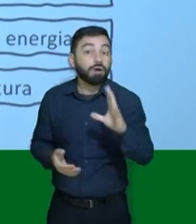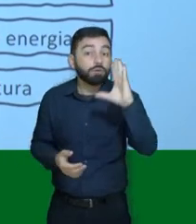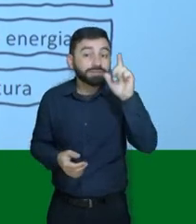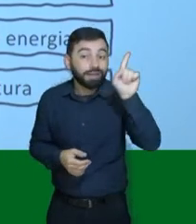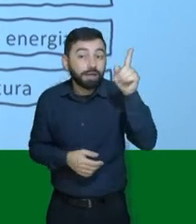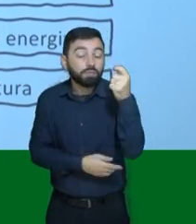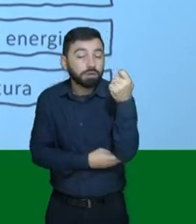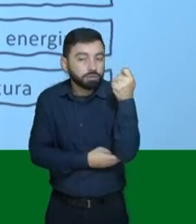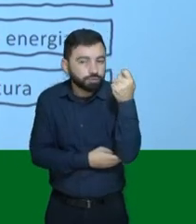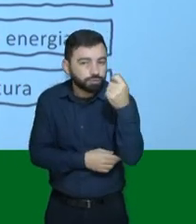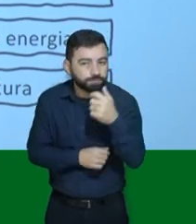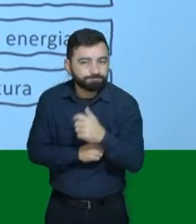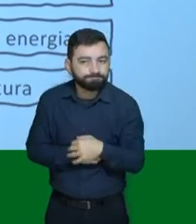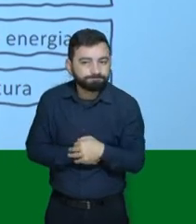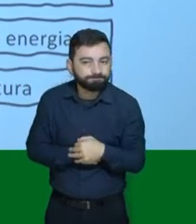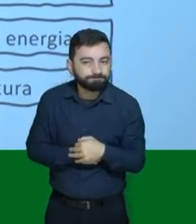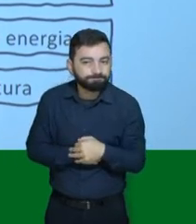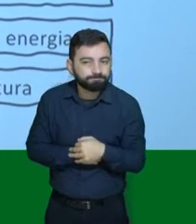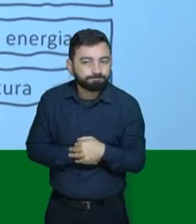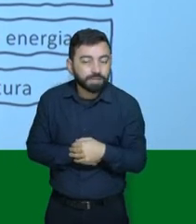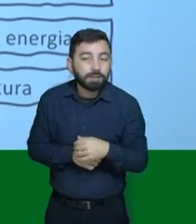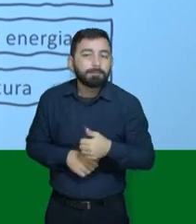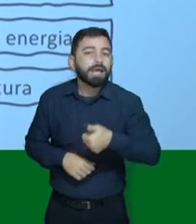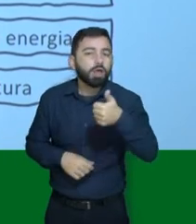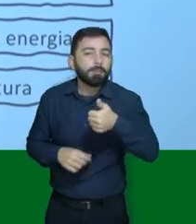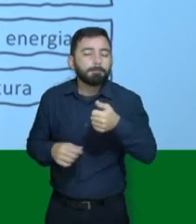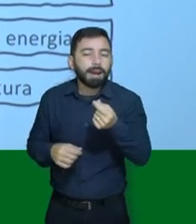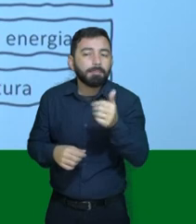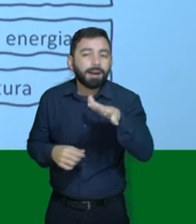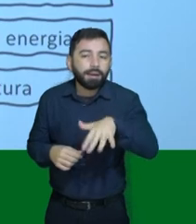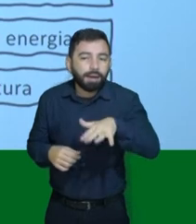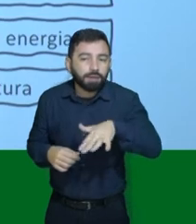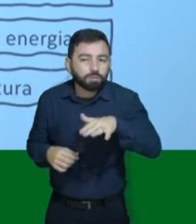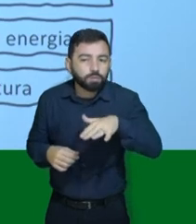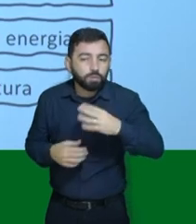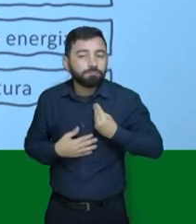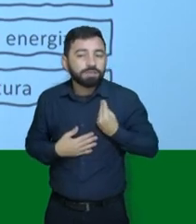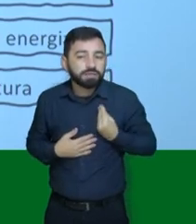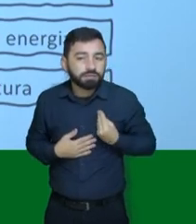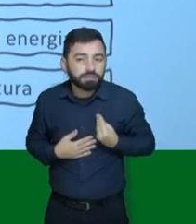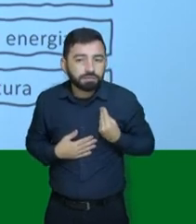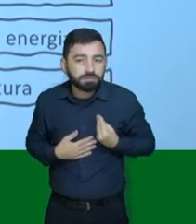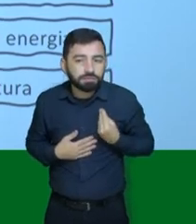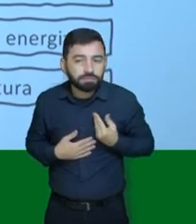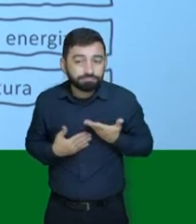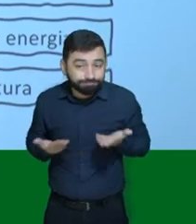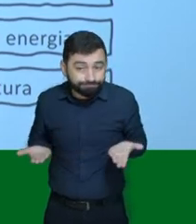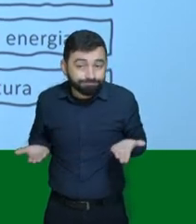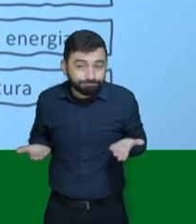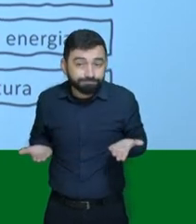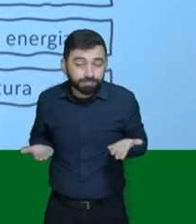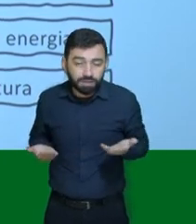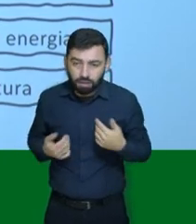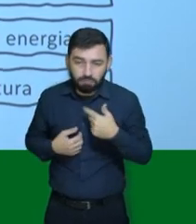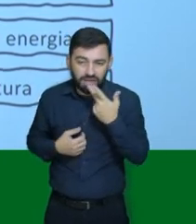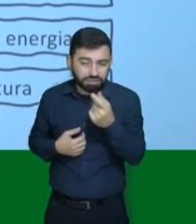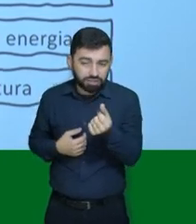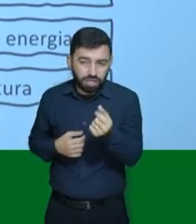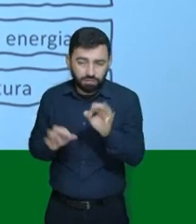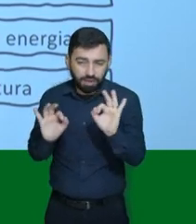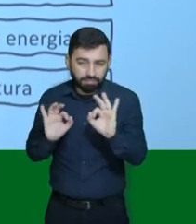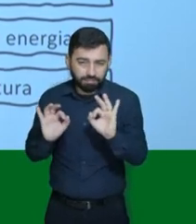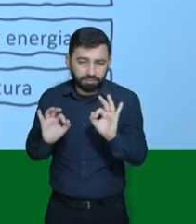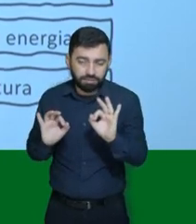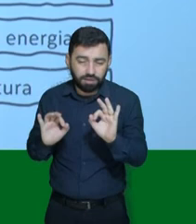agora no Rio Grande do Sul? Não custaria bem menos em termos de vida? De vida, não é nem estou falando de